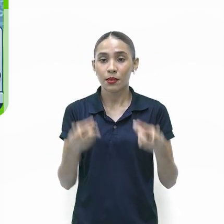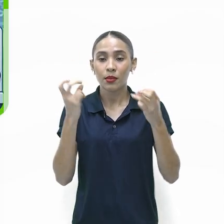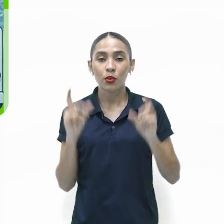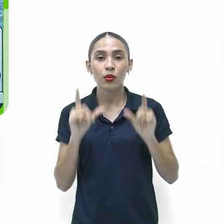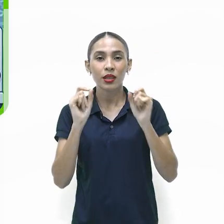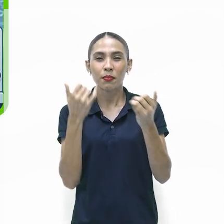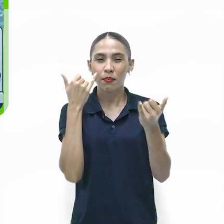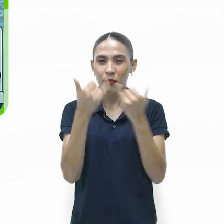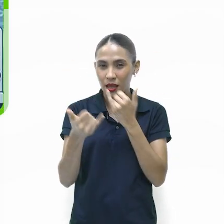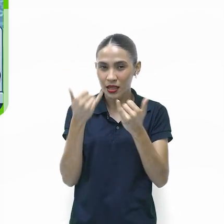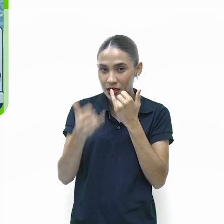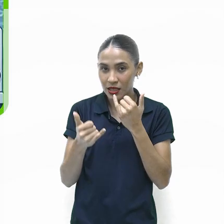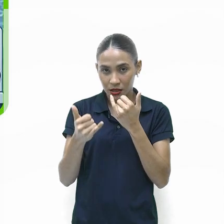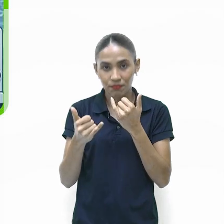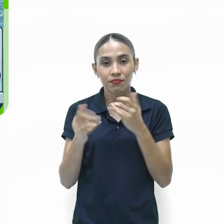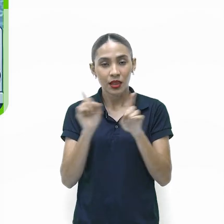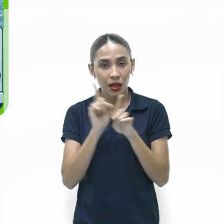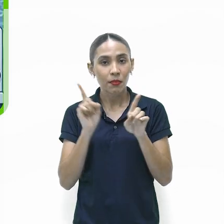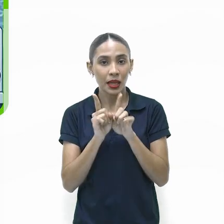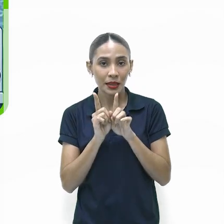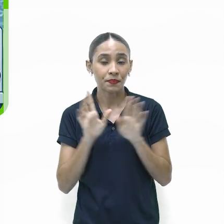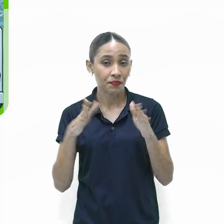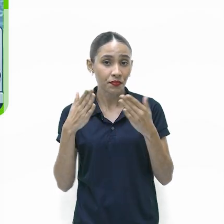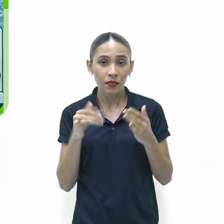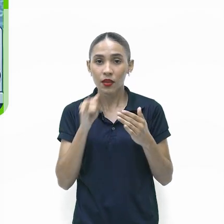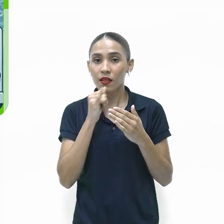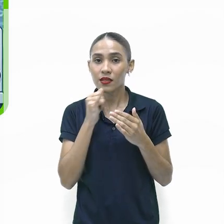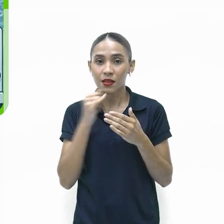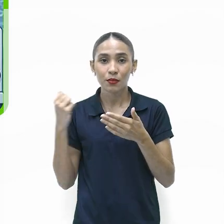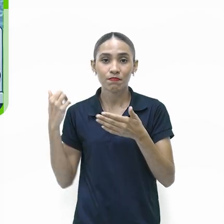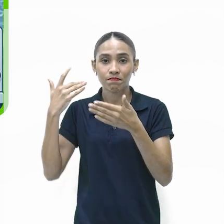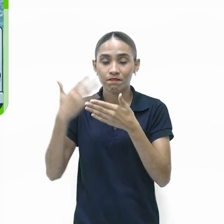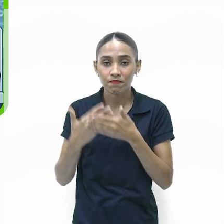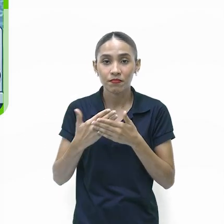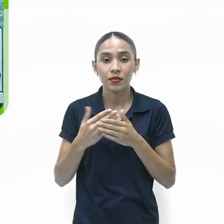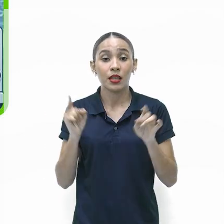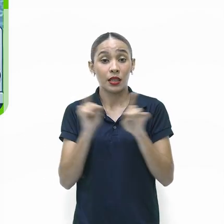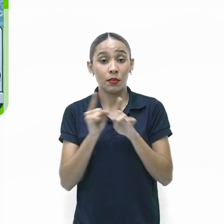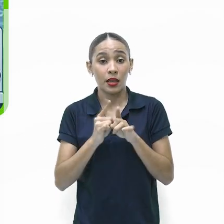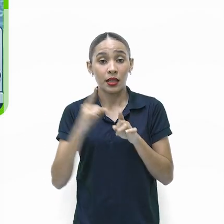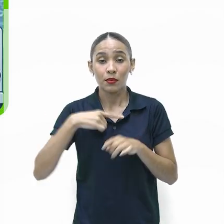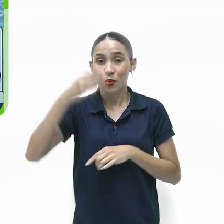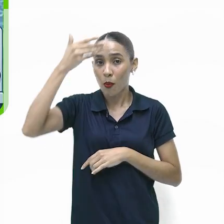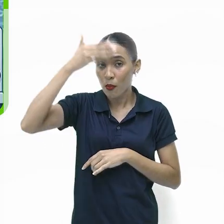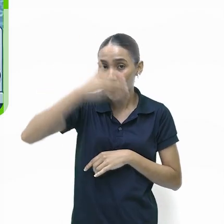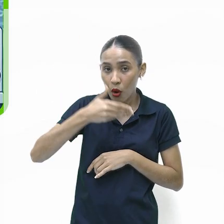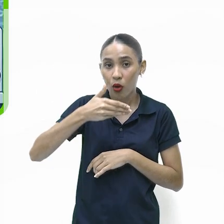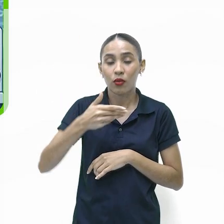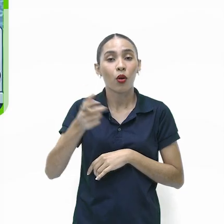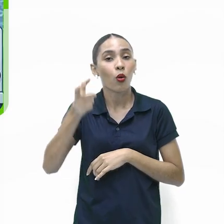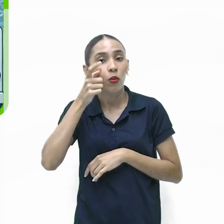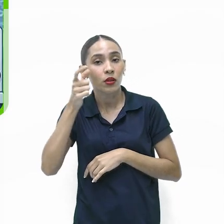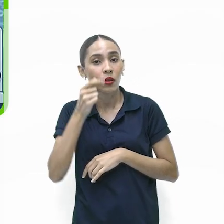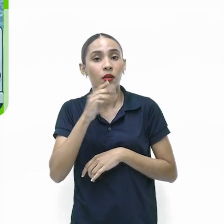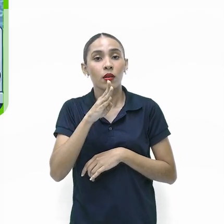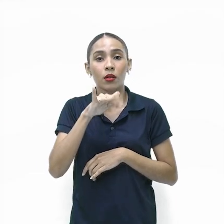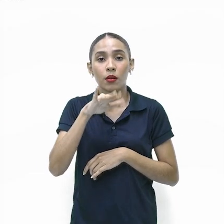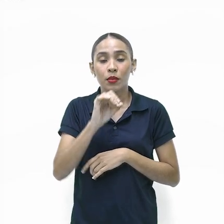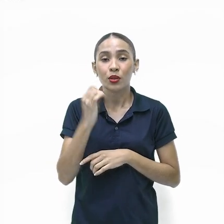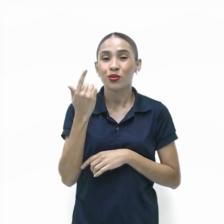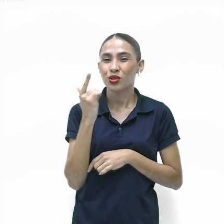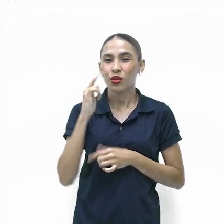consegue perceber a semelhança entre indivíduos também, né, com ancestrais comuns. Nós temos também a evidência da observação